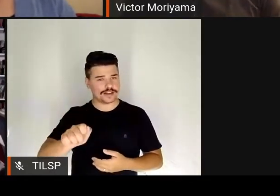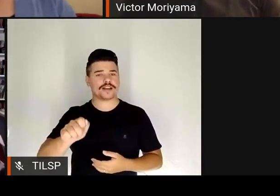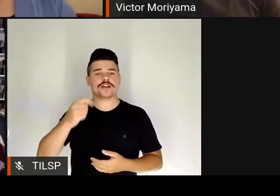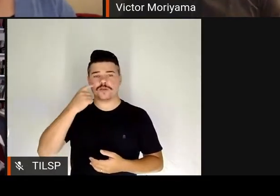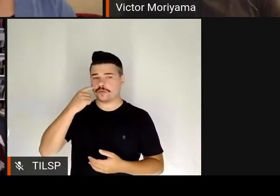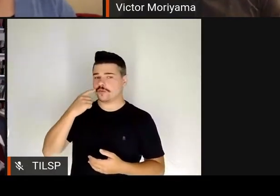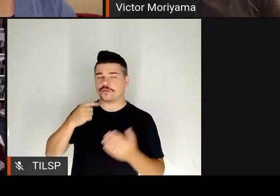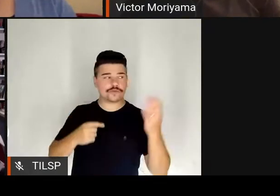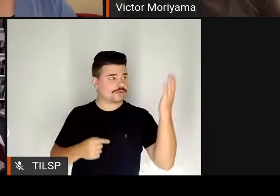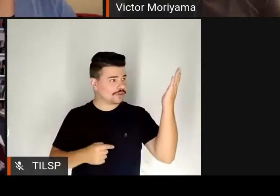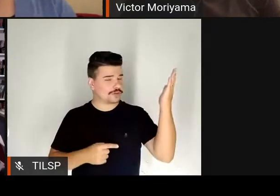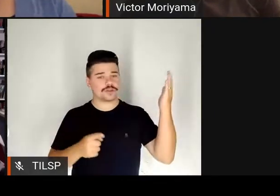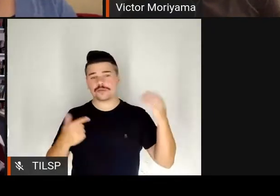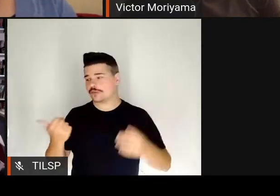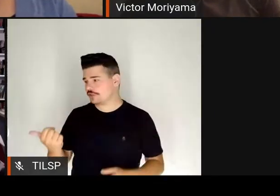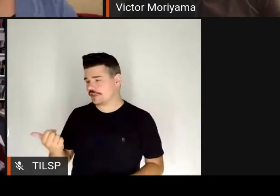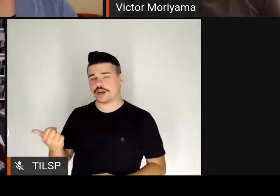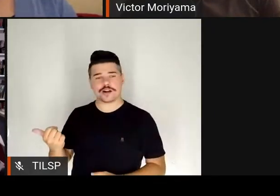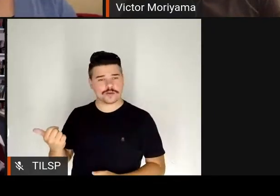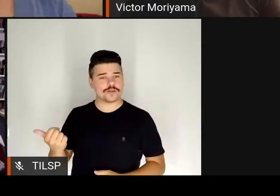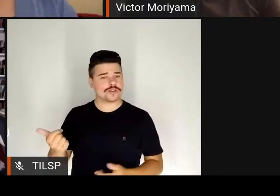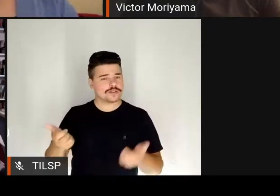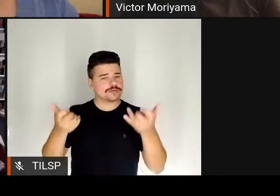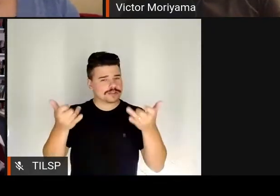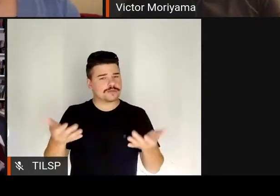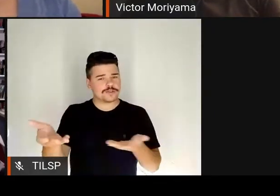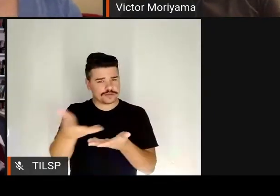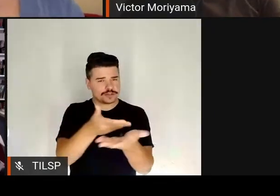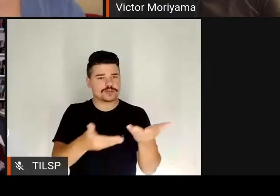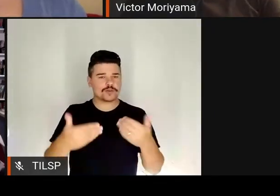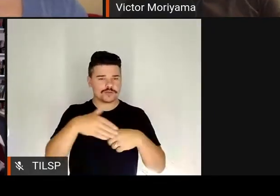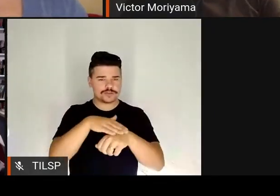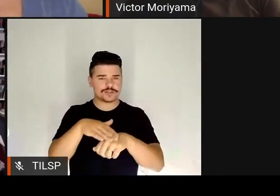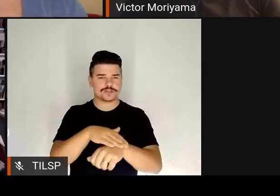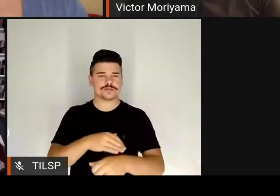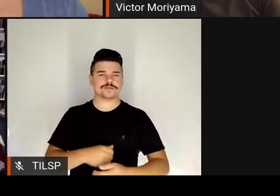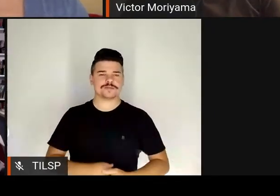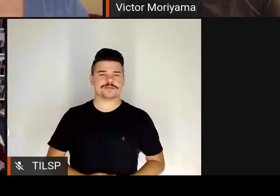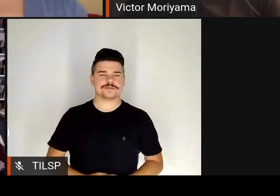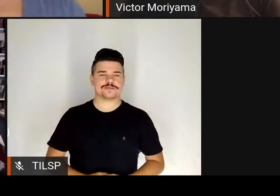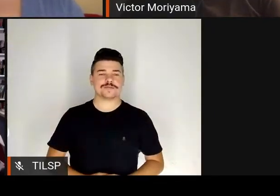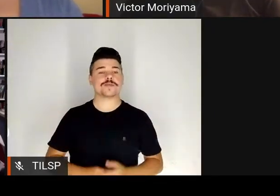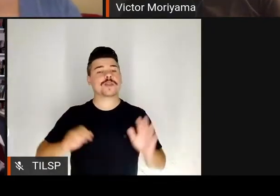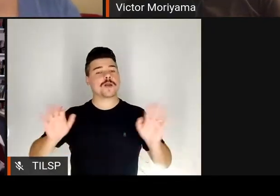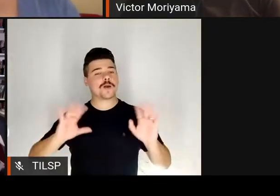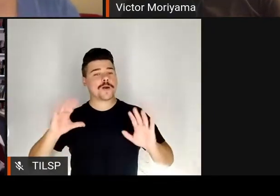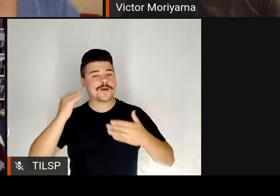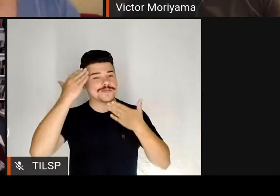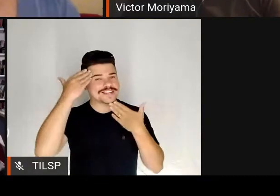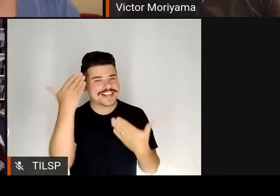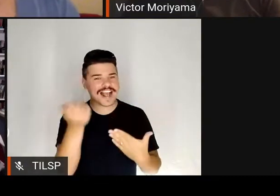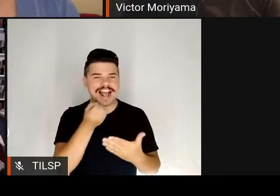com vocês, eu passo a ouvi-los. Obrigada, Sérgio. Boa noite a